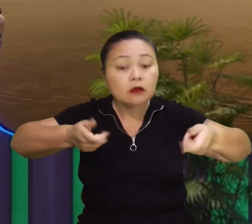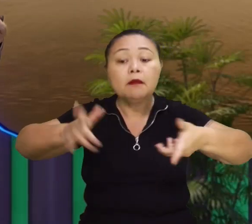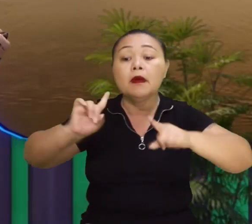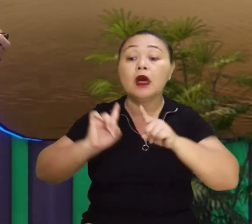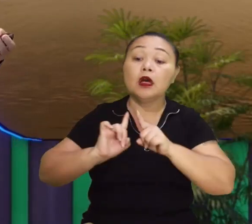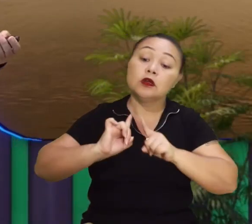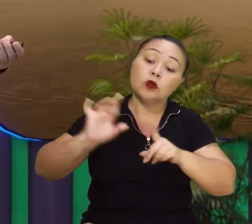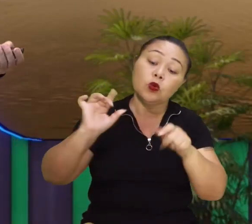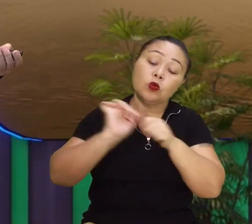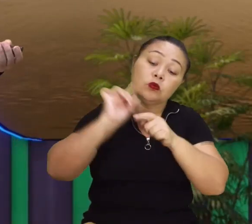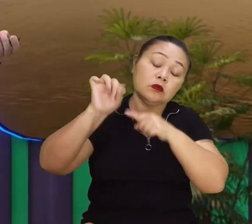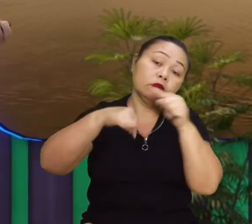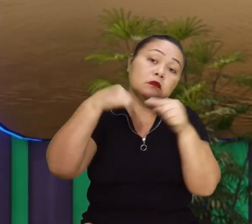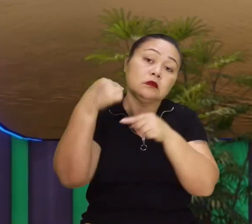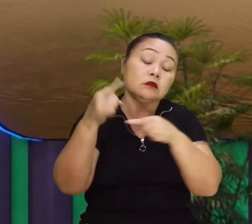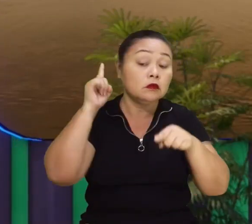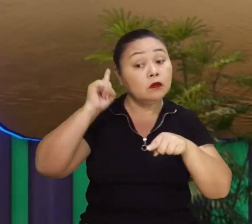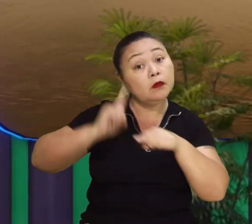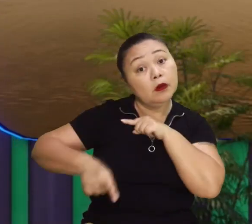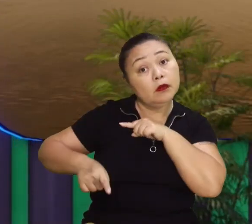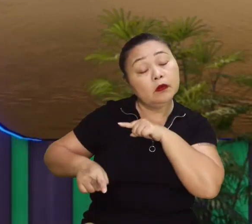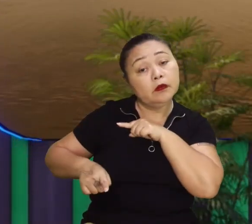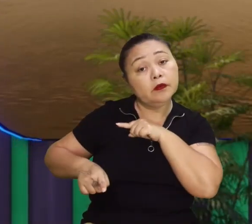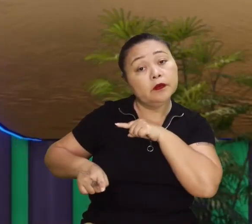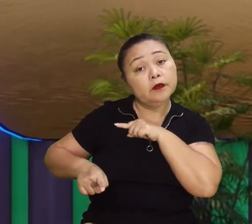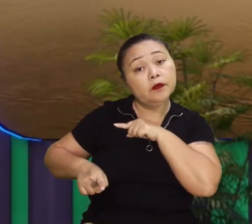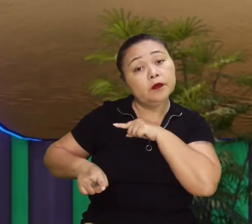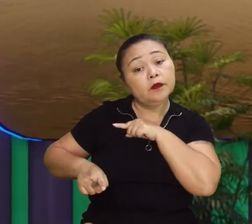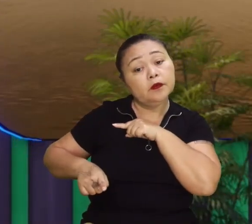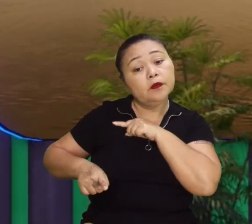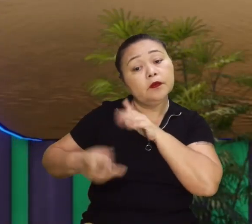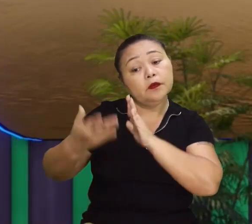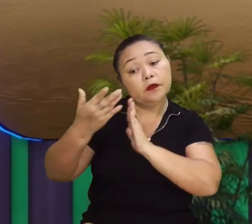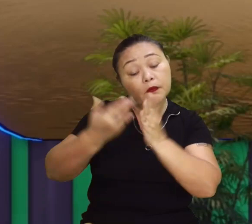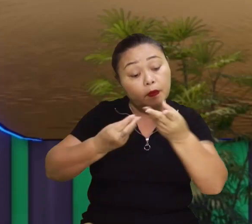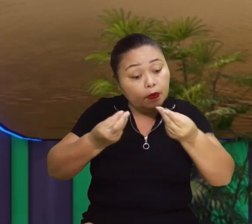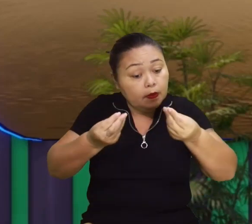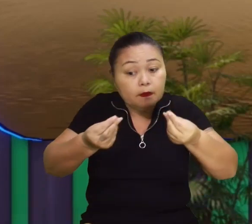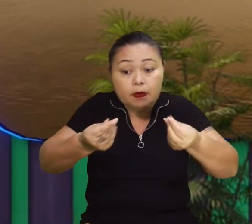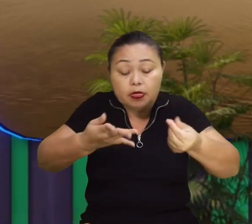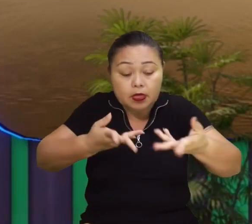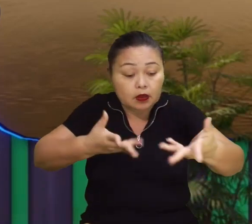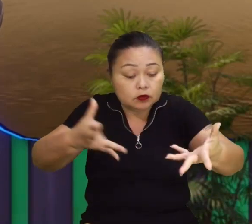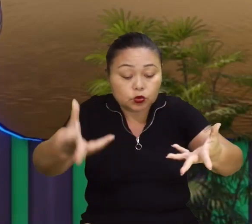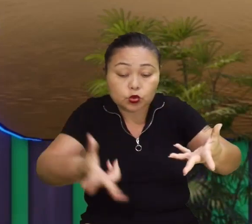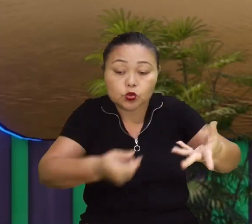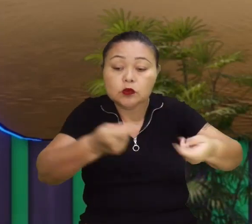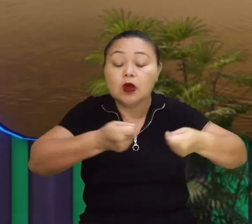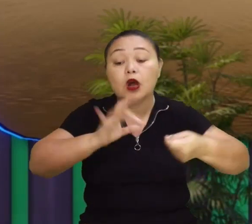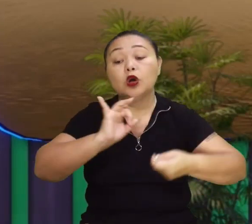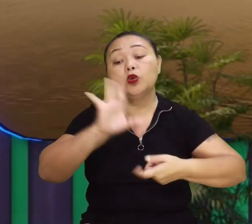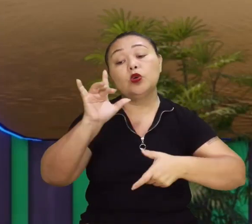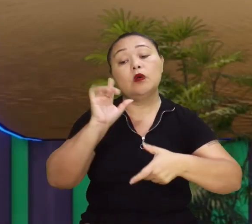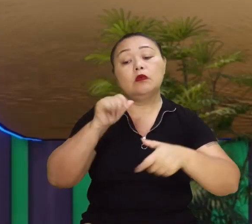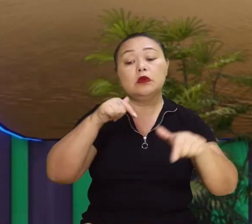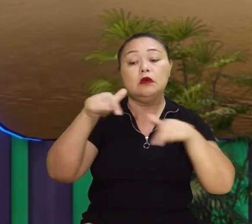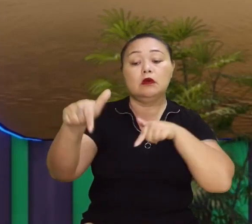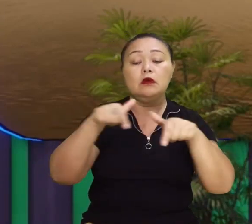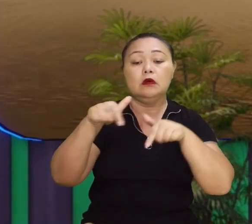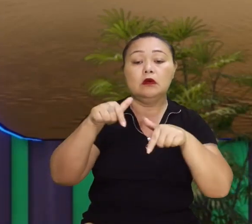Só que depois foi proibido o trabalho manual. E só poderiam